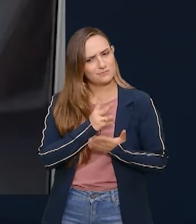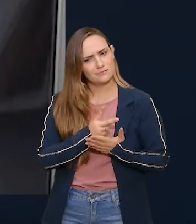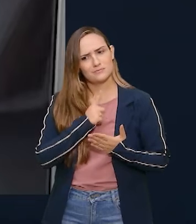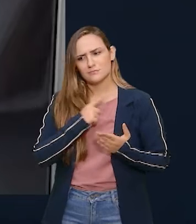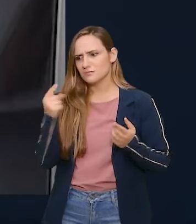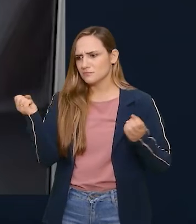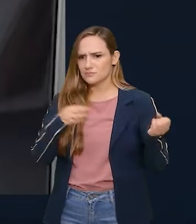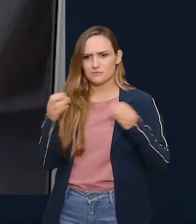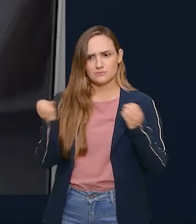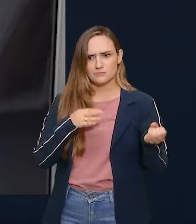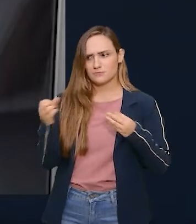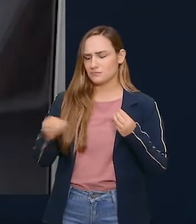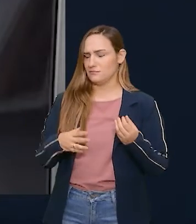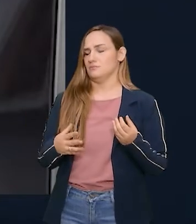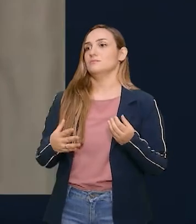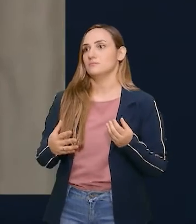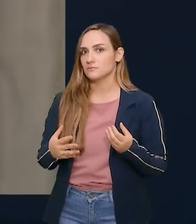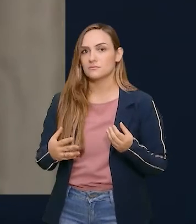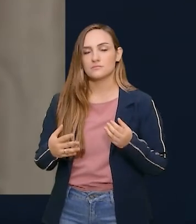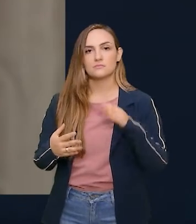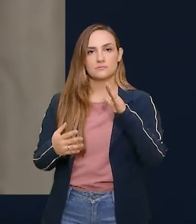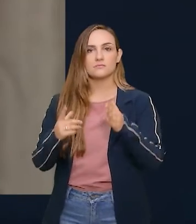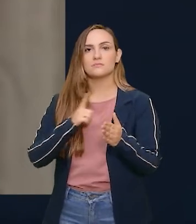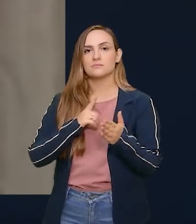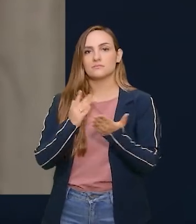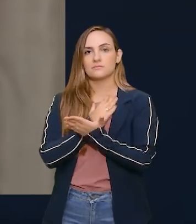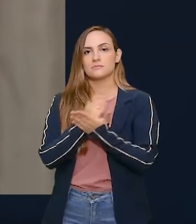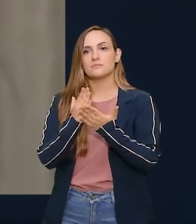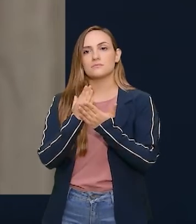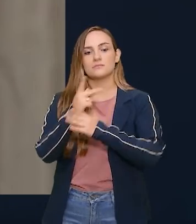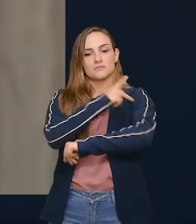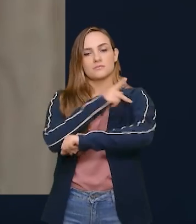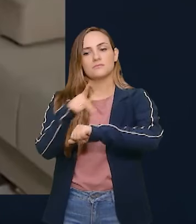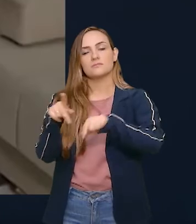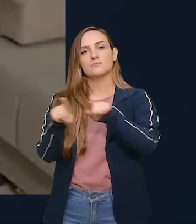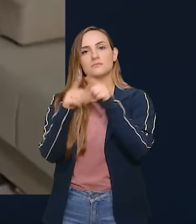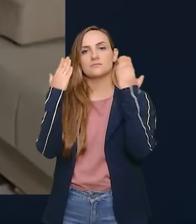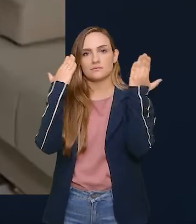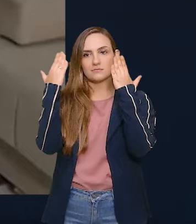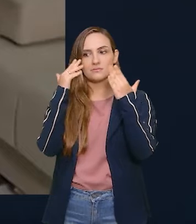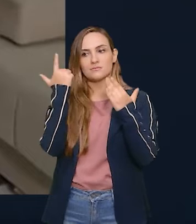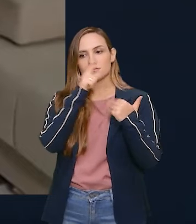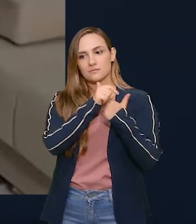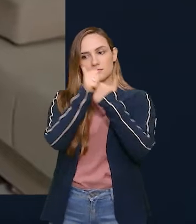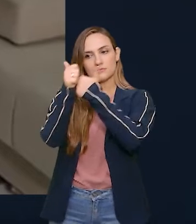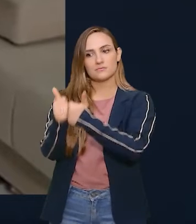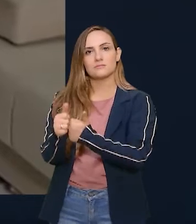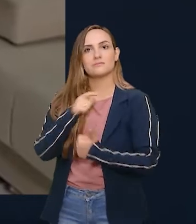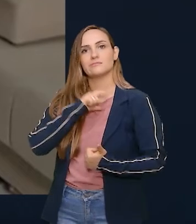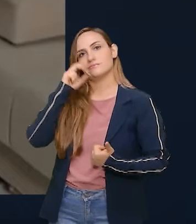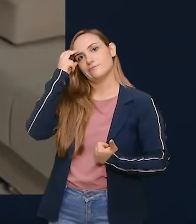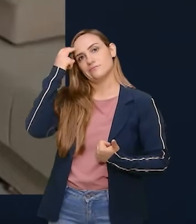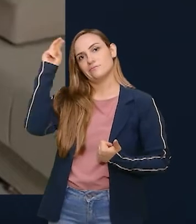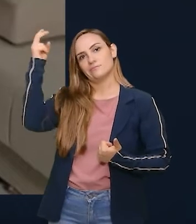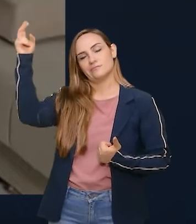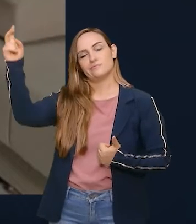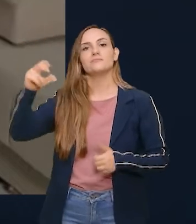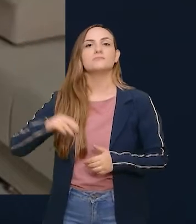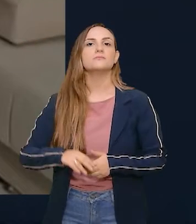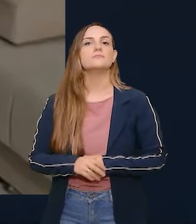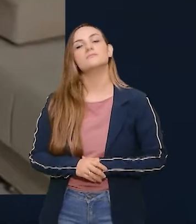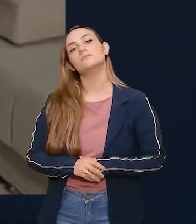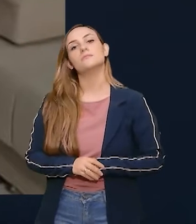equações. Era um episódio atrás do outro, até que o menino começou a ser acompanhado por psicólogos e pedagogos. Não demorou